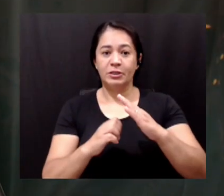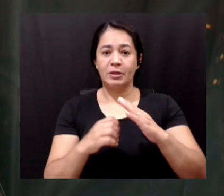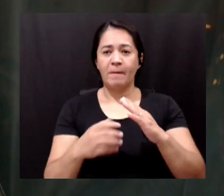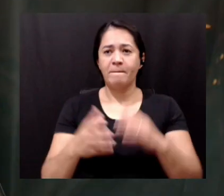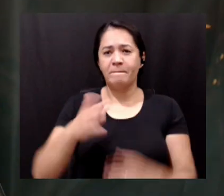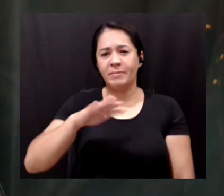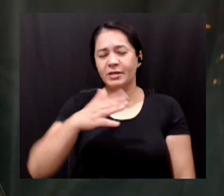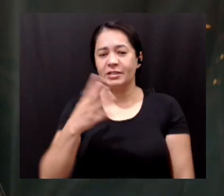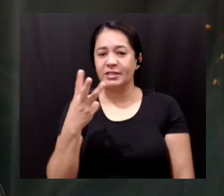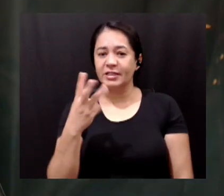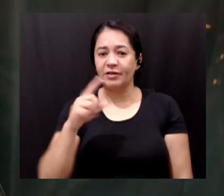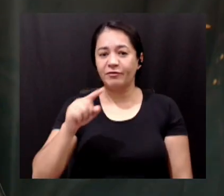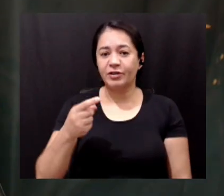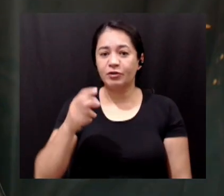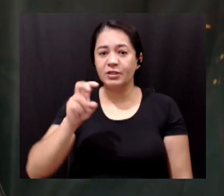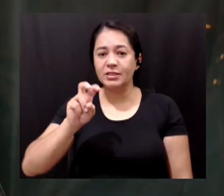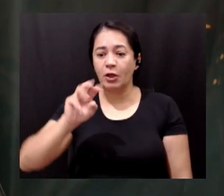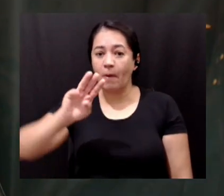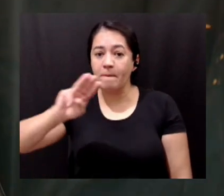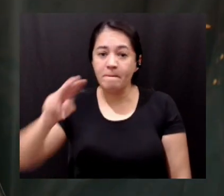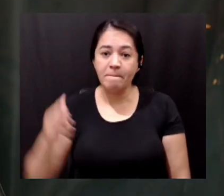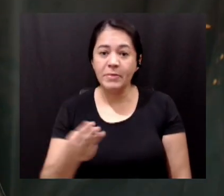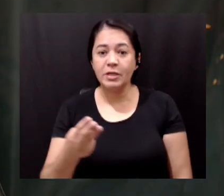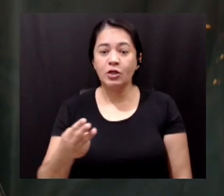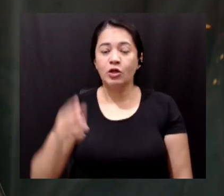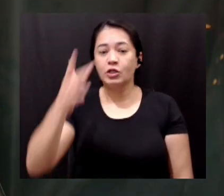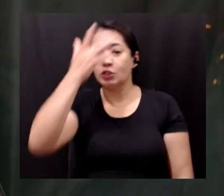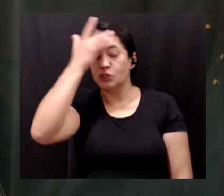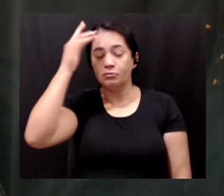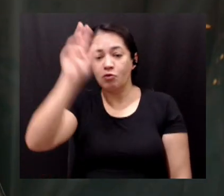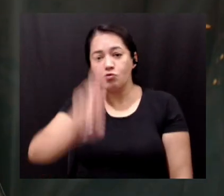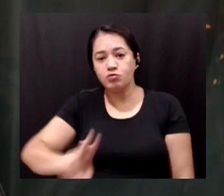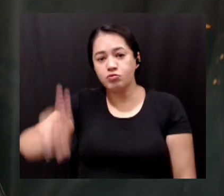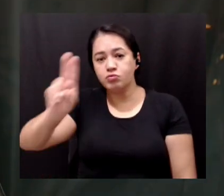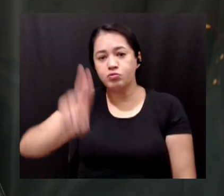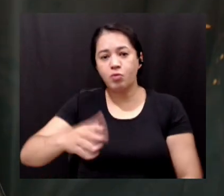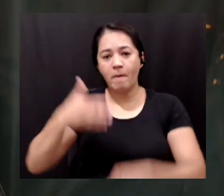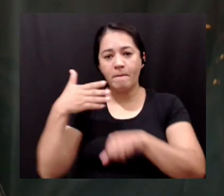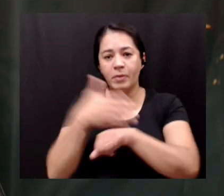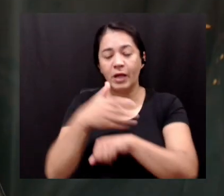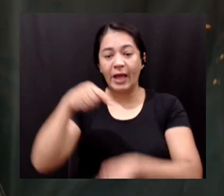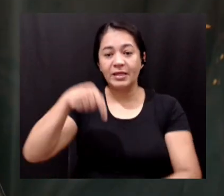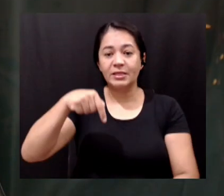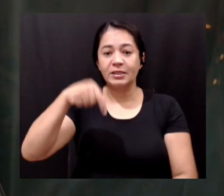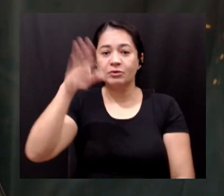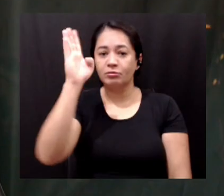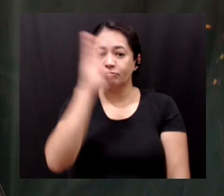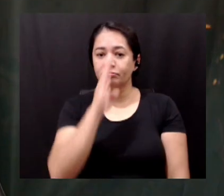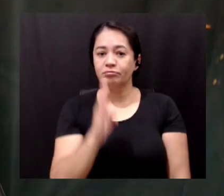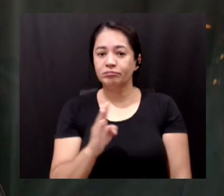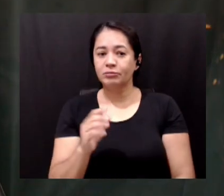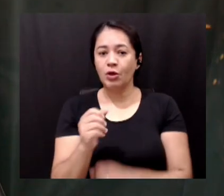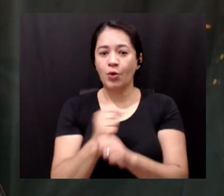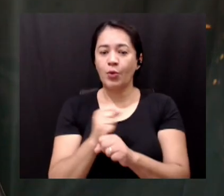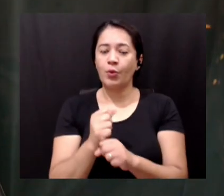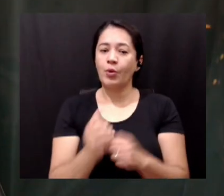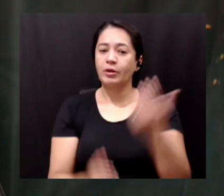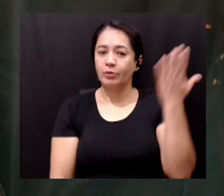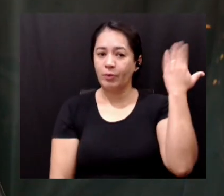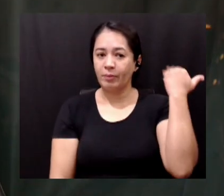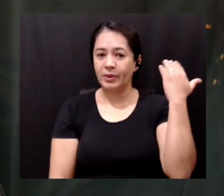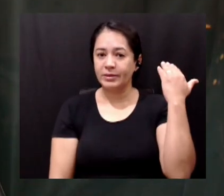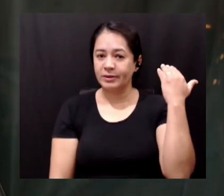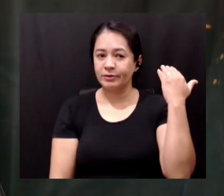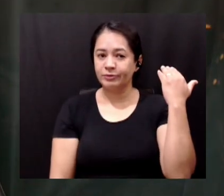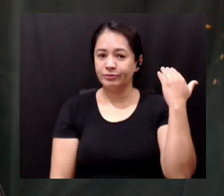3,5 milhões de usuários por mês, só no Brasil. No fim do ano passado, o Congresso aprovou e o governo